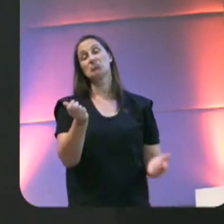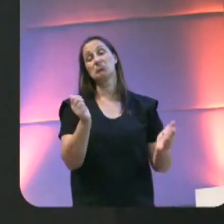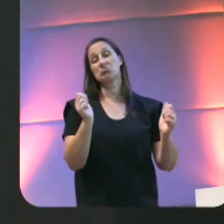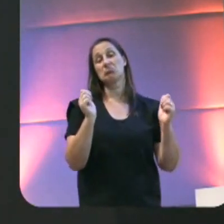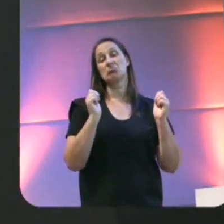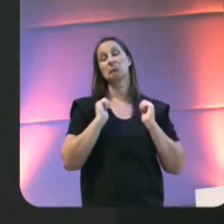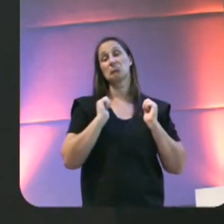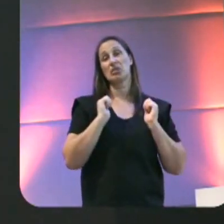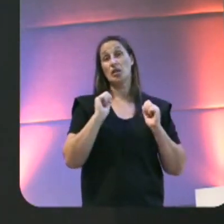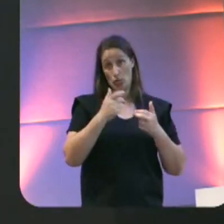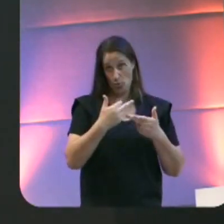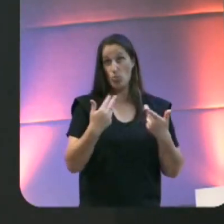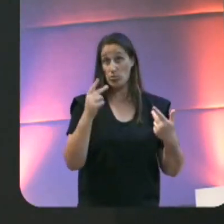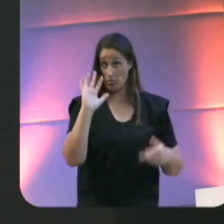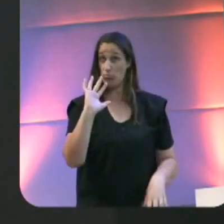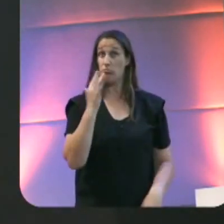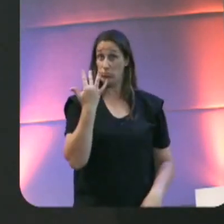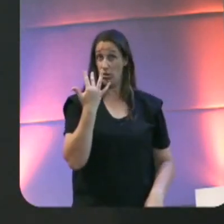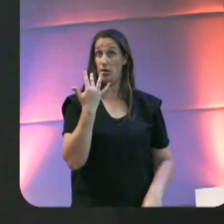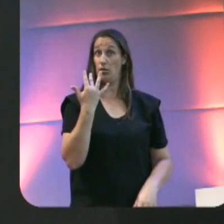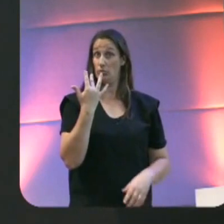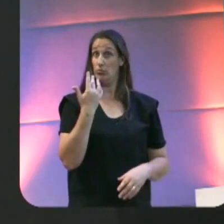isento de que coisas aconteçam,